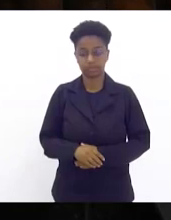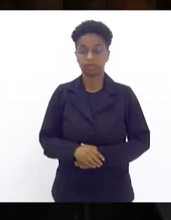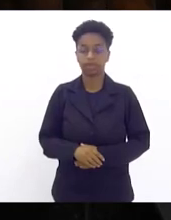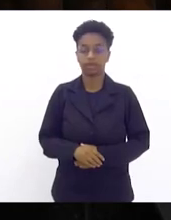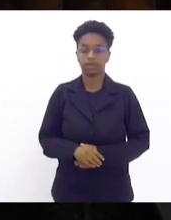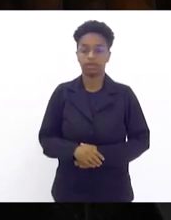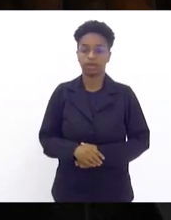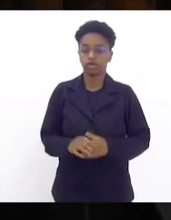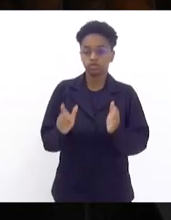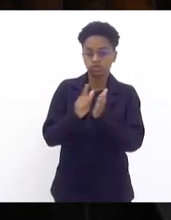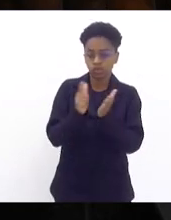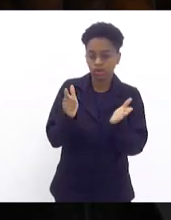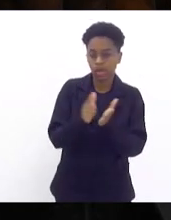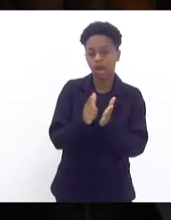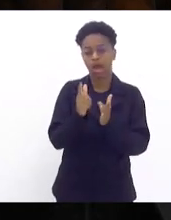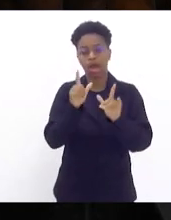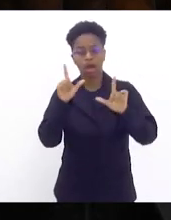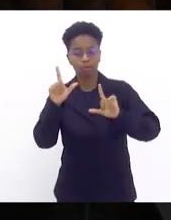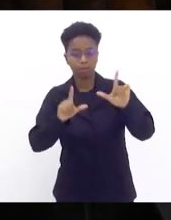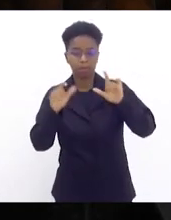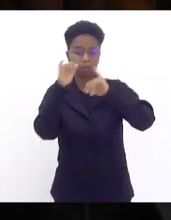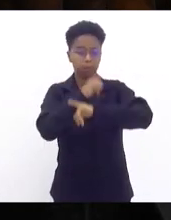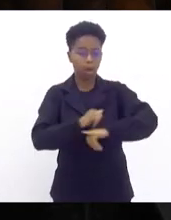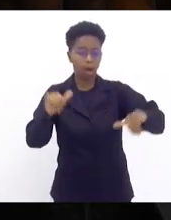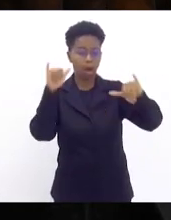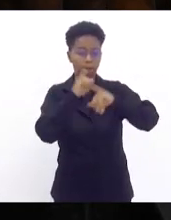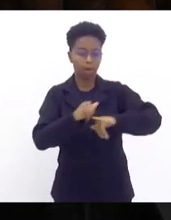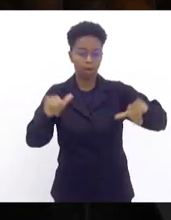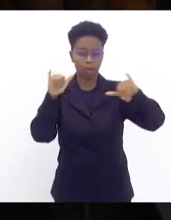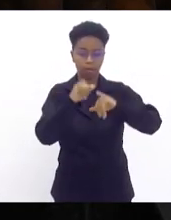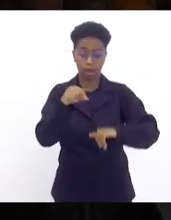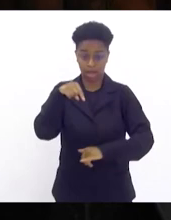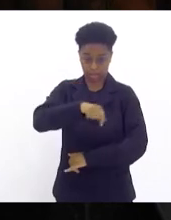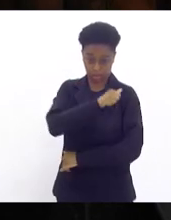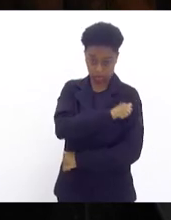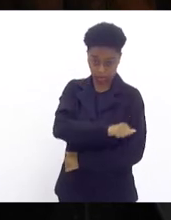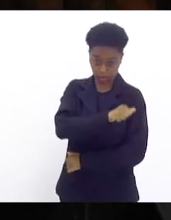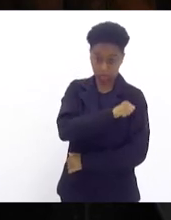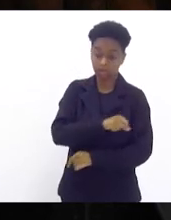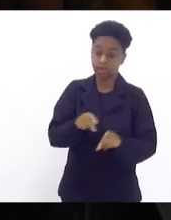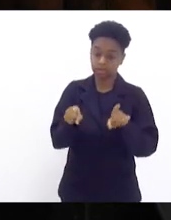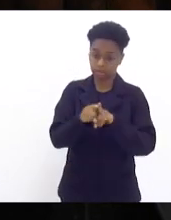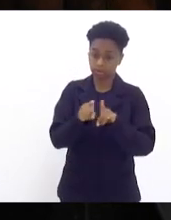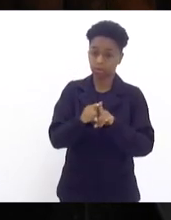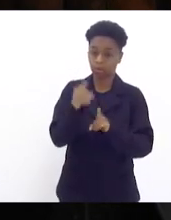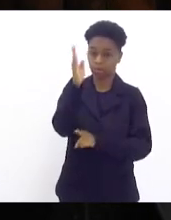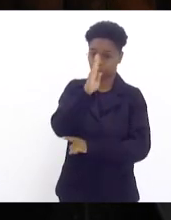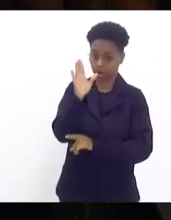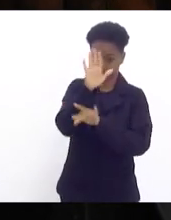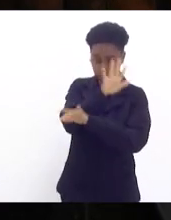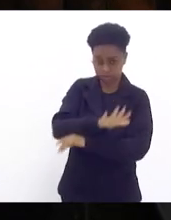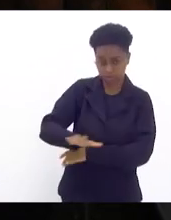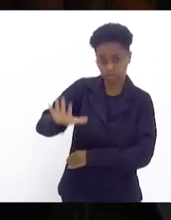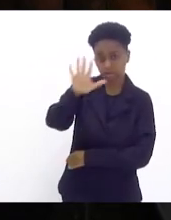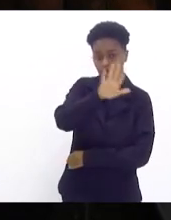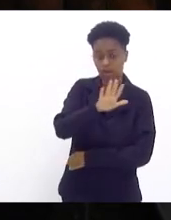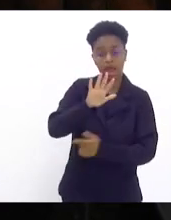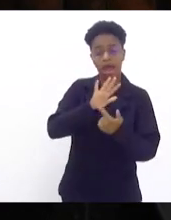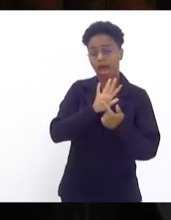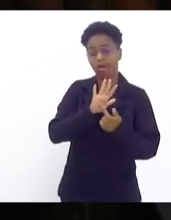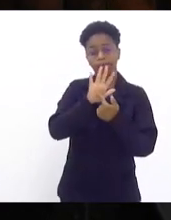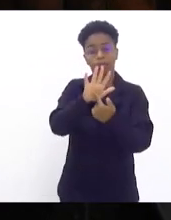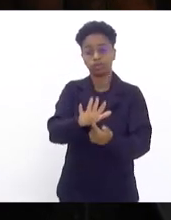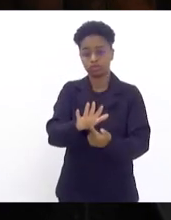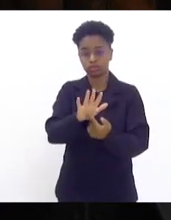brasileiro anunciou que o triunvirato do regime de recuperação